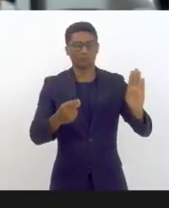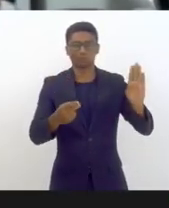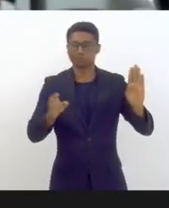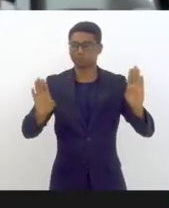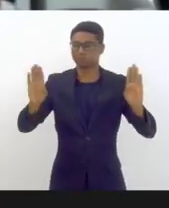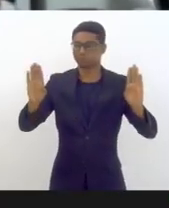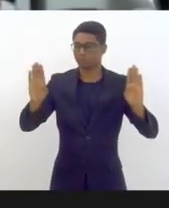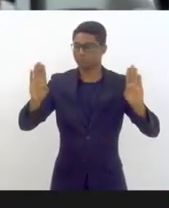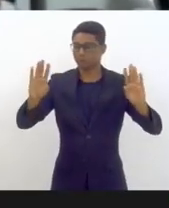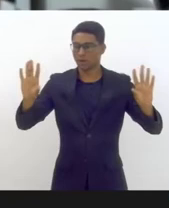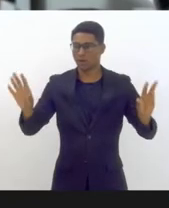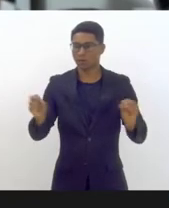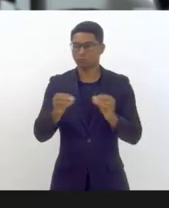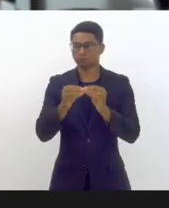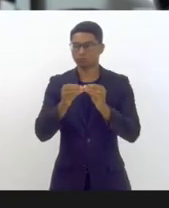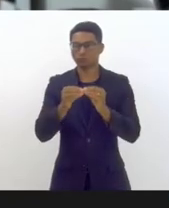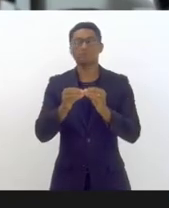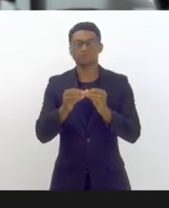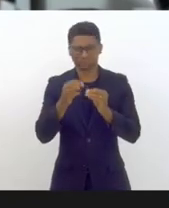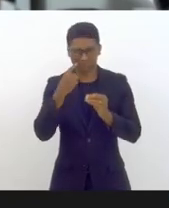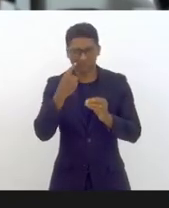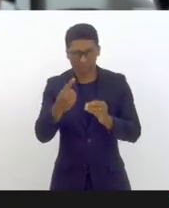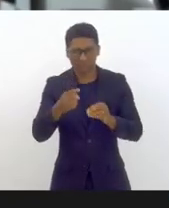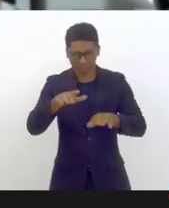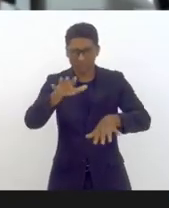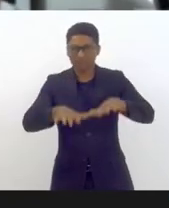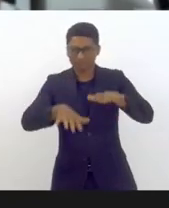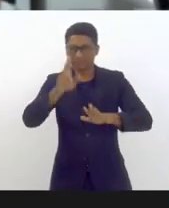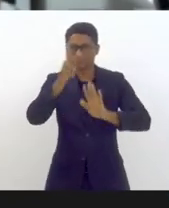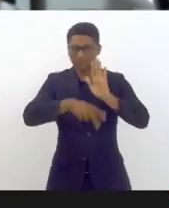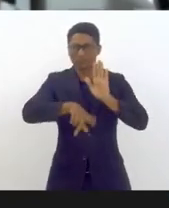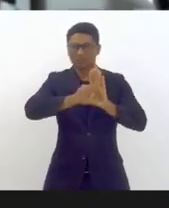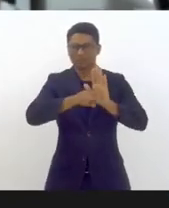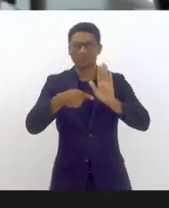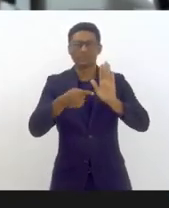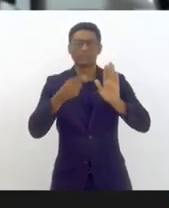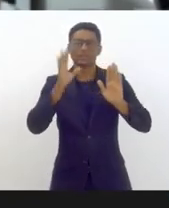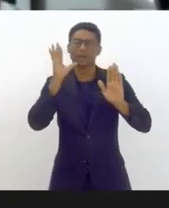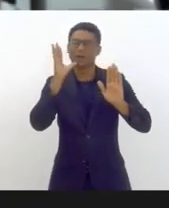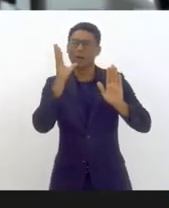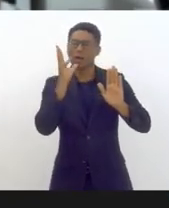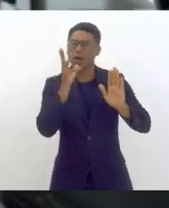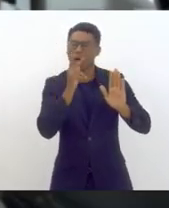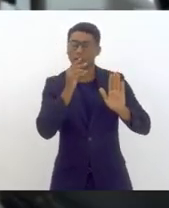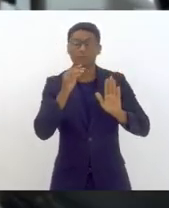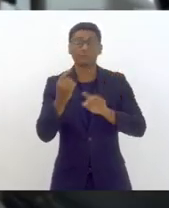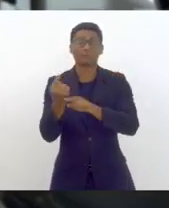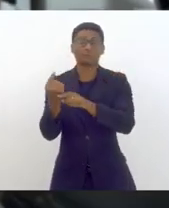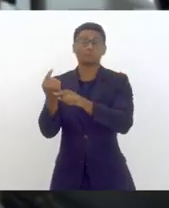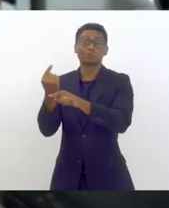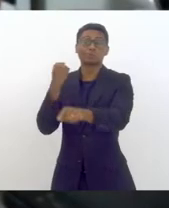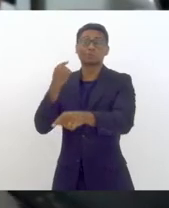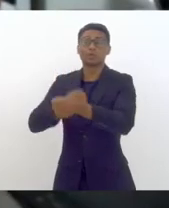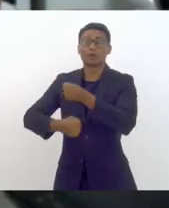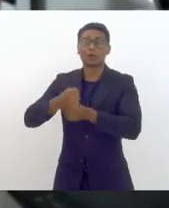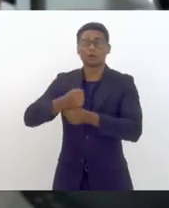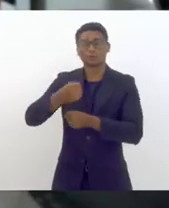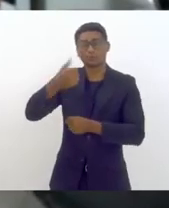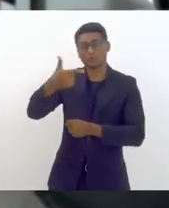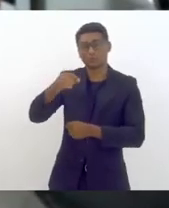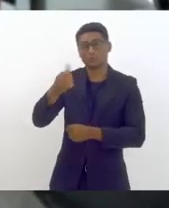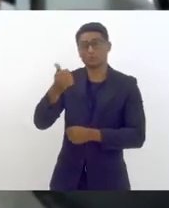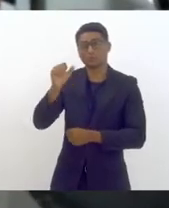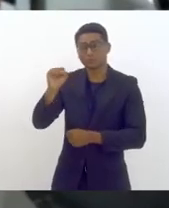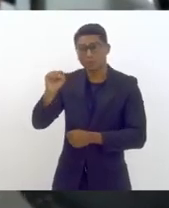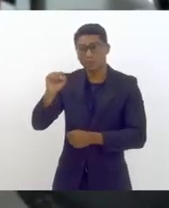Como que demora, às vezes, um projeto se tornar realidade. Essa história começa lá atrás, em 18, passa por